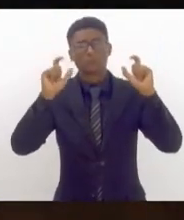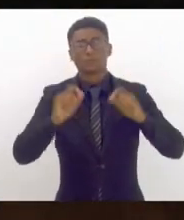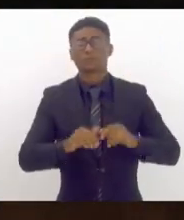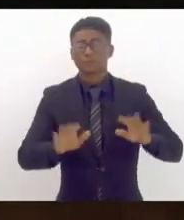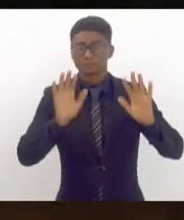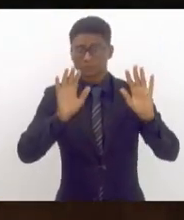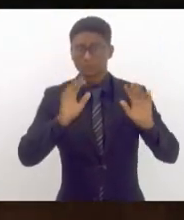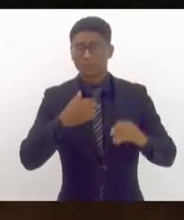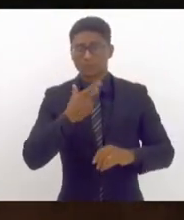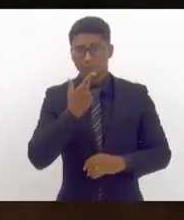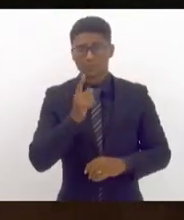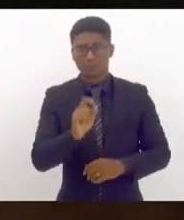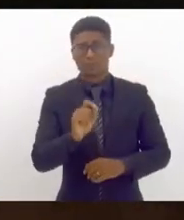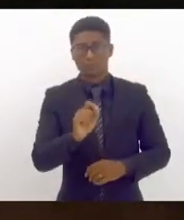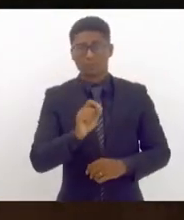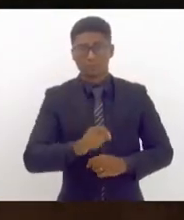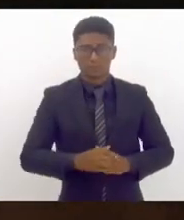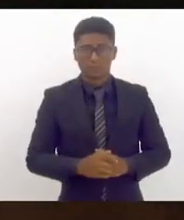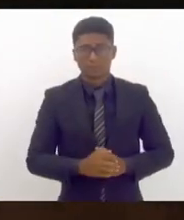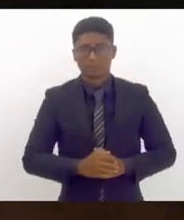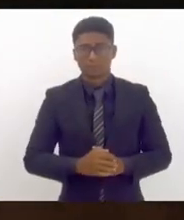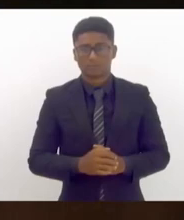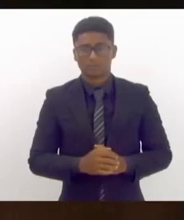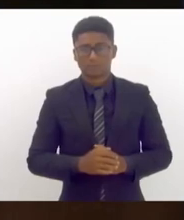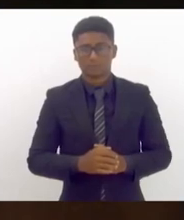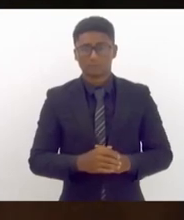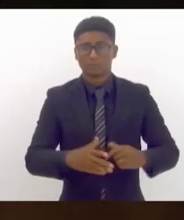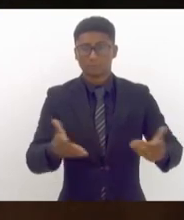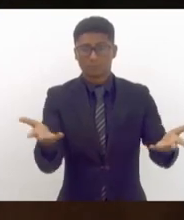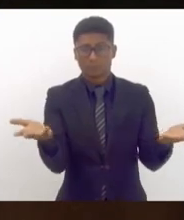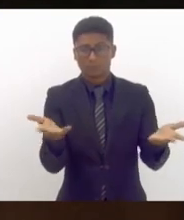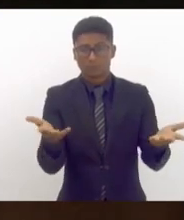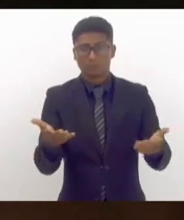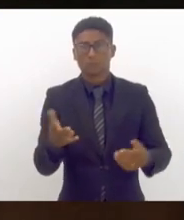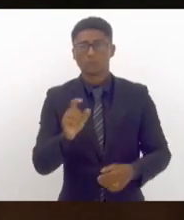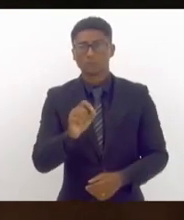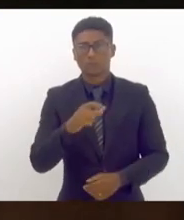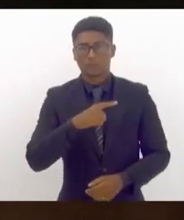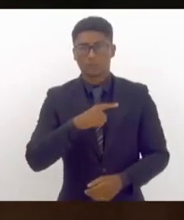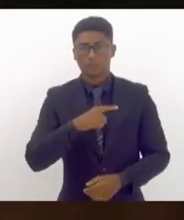Só que eu quero ressaltar uma coisa. Nós temos hoje